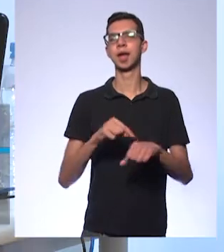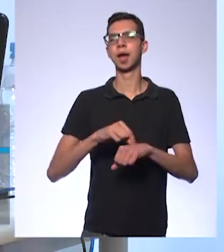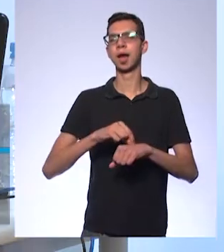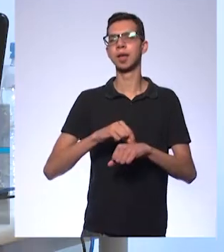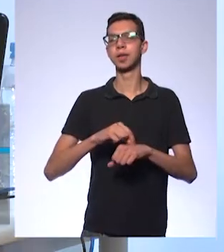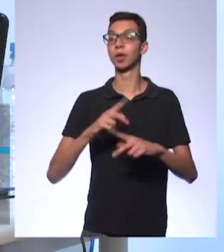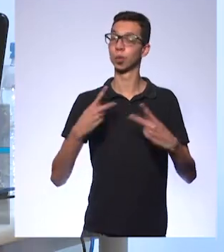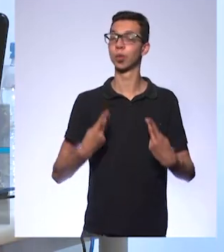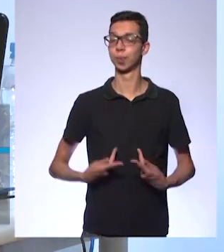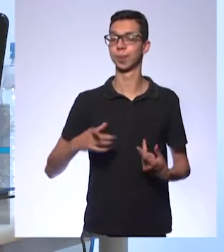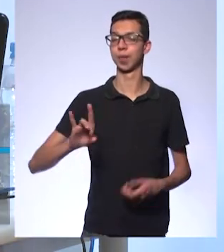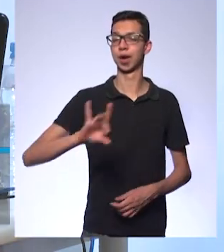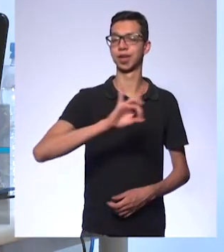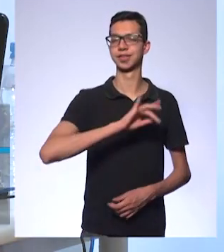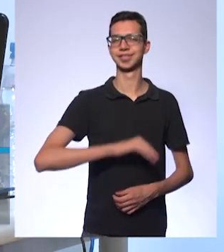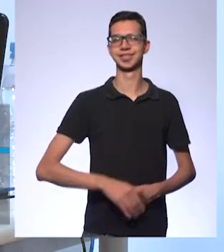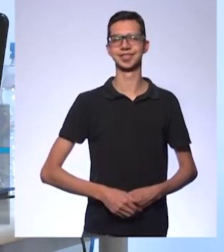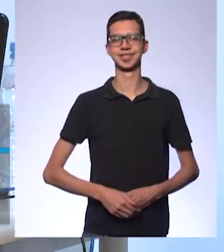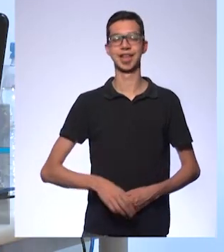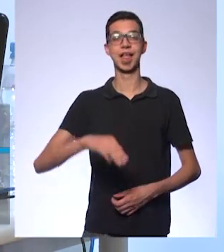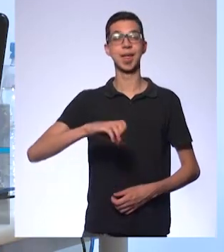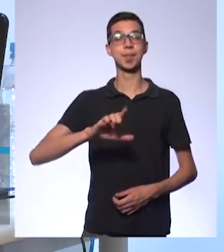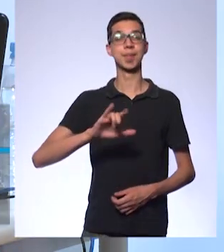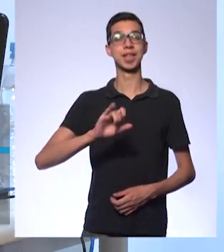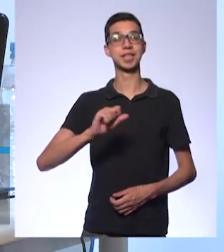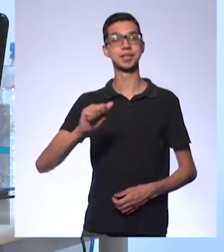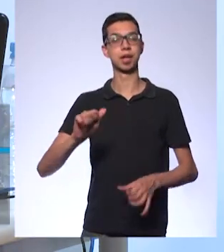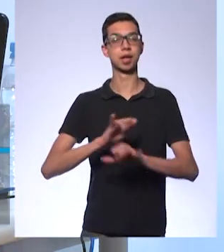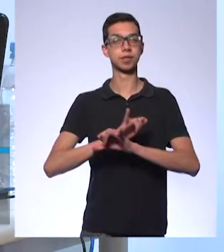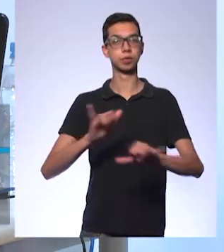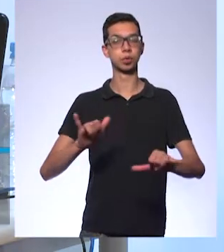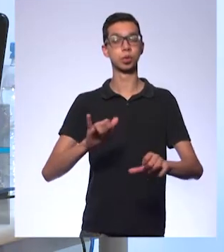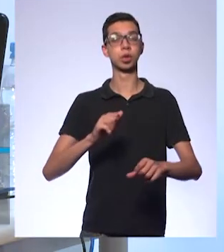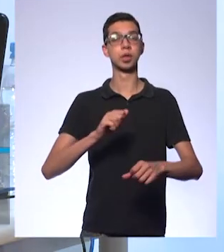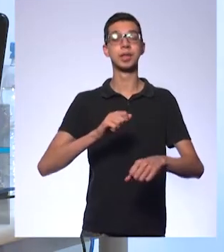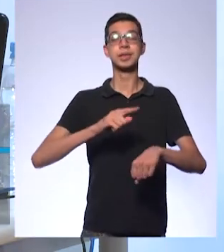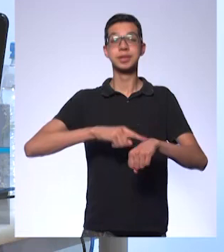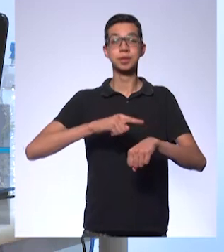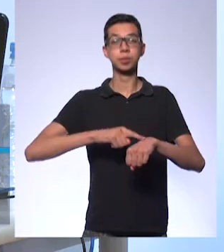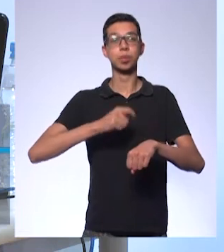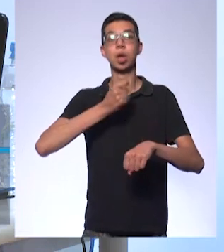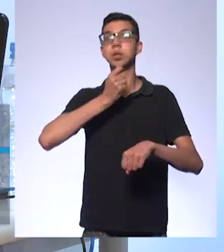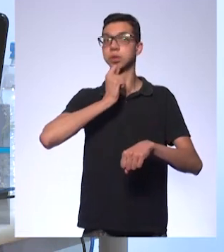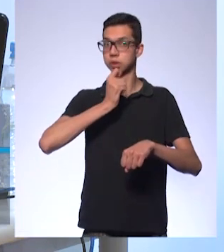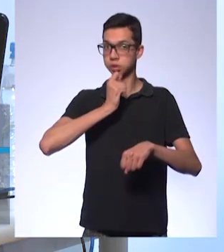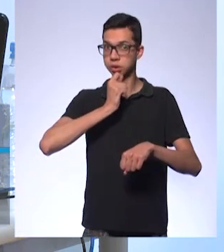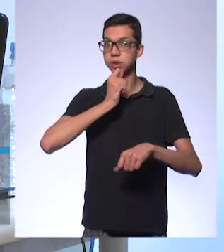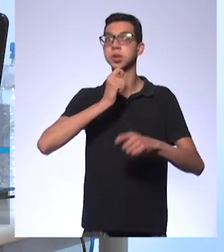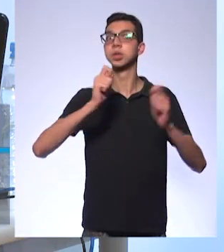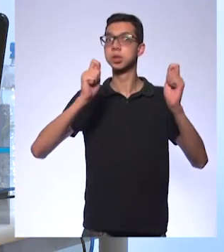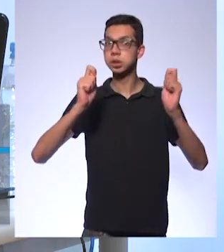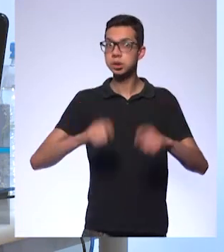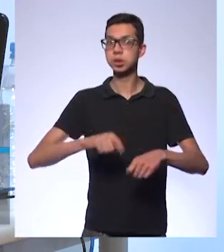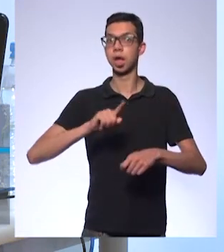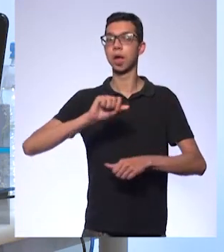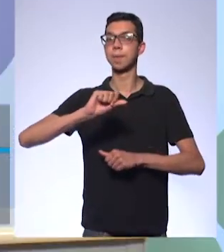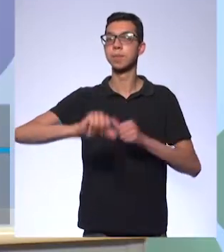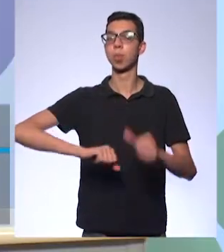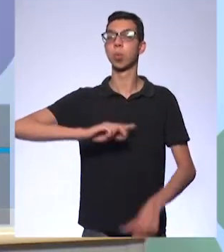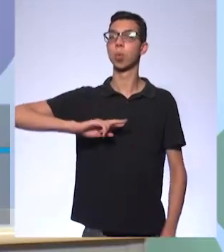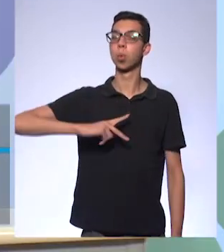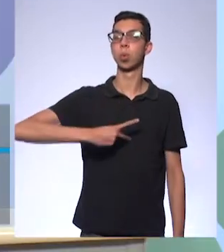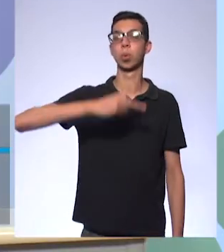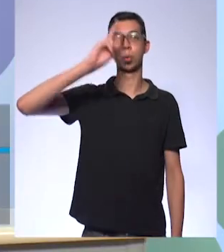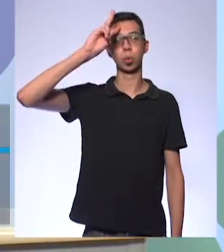a Melissa. Ainda dá tempo para mudar os seus hábitos. Pode ser um bom slogan também. Ó, Mudança